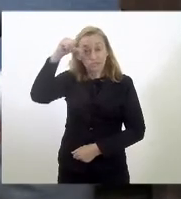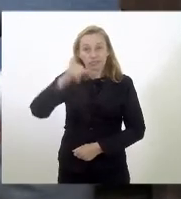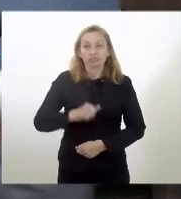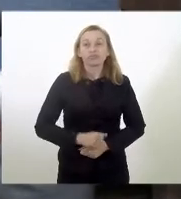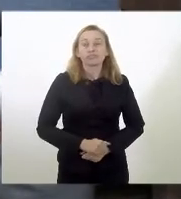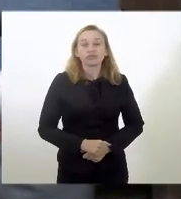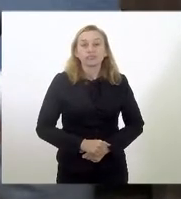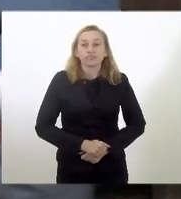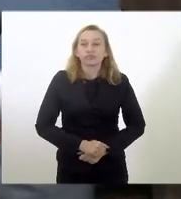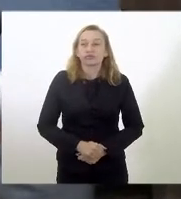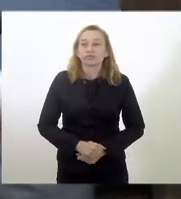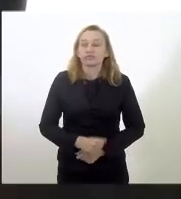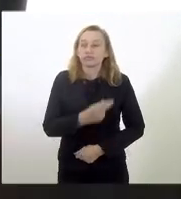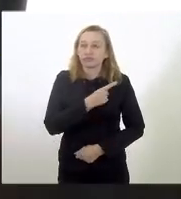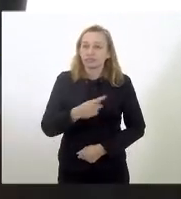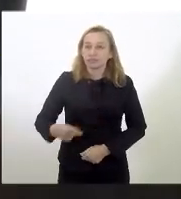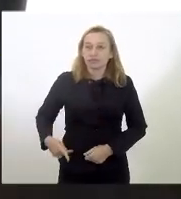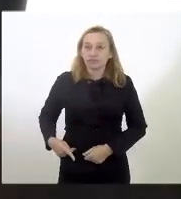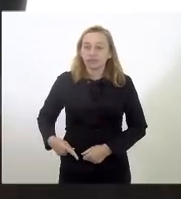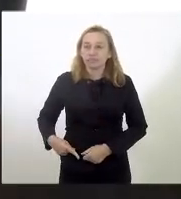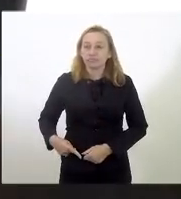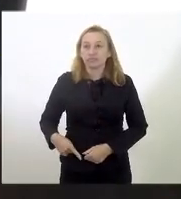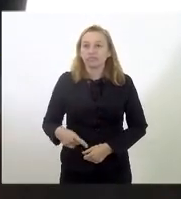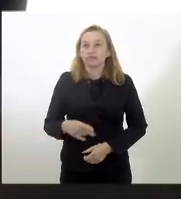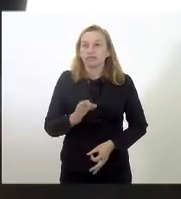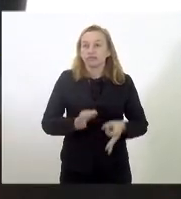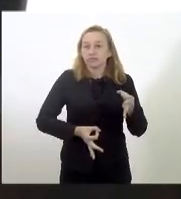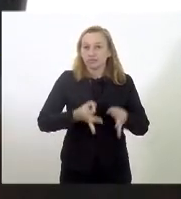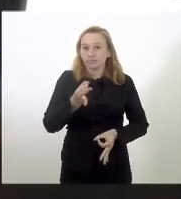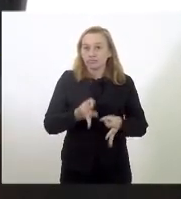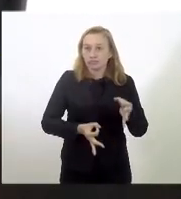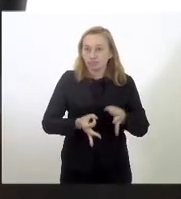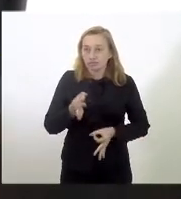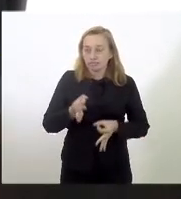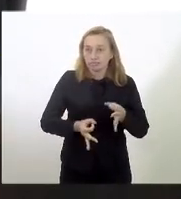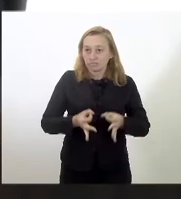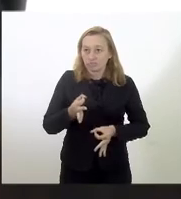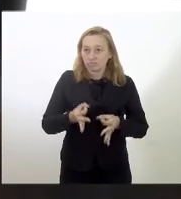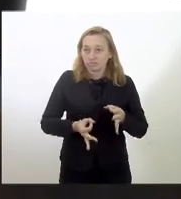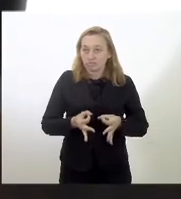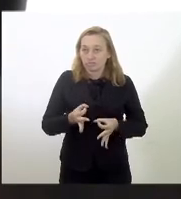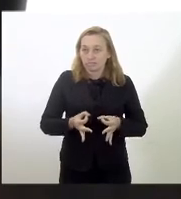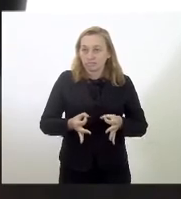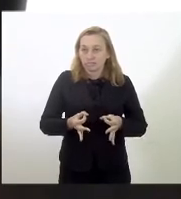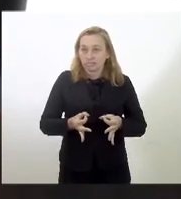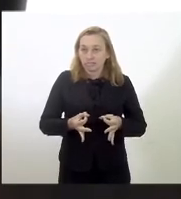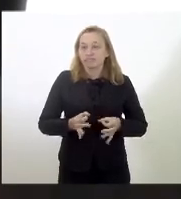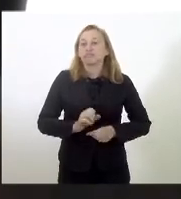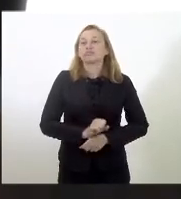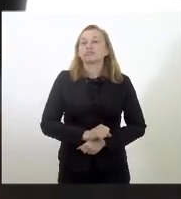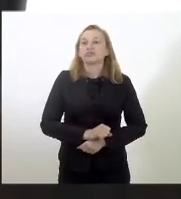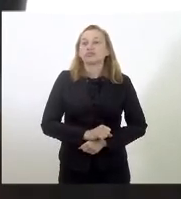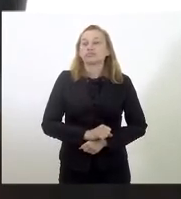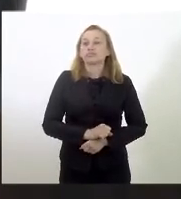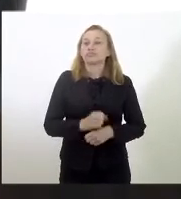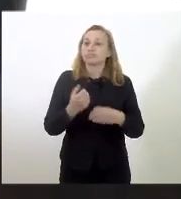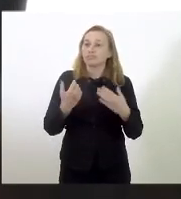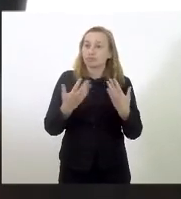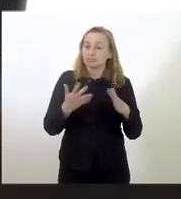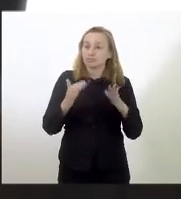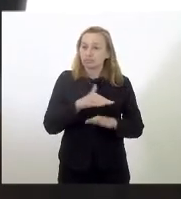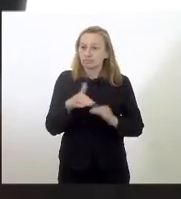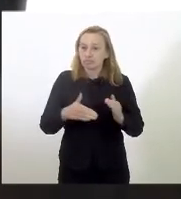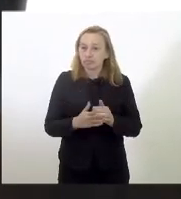presidente do Tribunal de Justiça Henrique Figueira, em nome de quem peço licença para cumprimentar todos os integrantes dessa ilustre